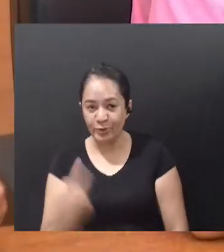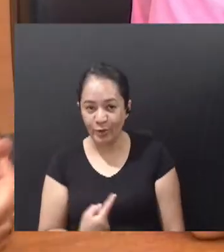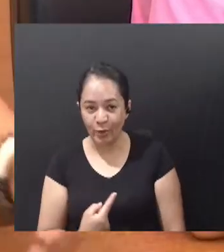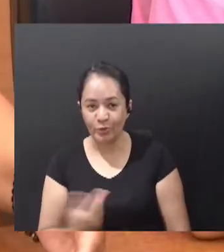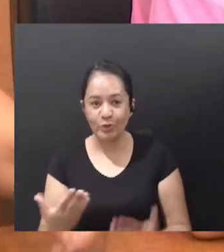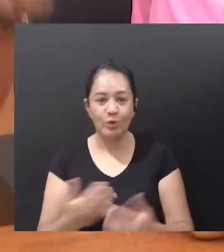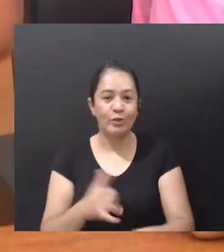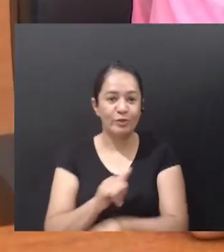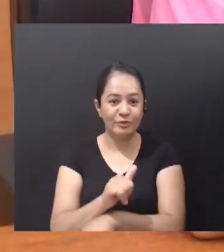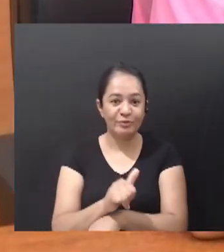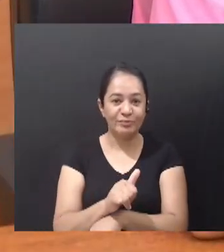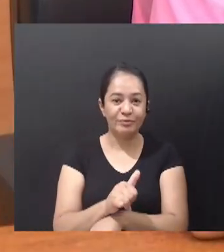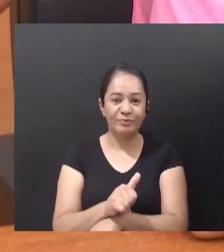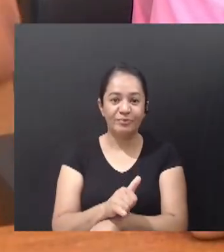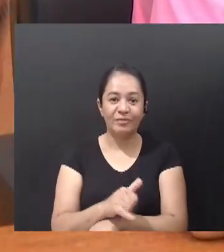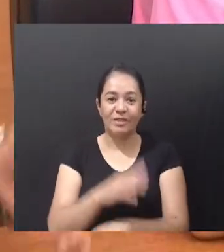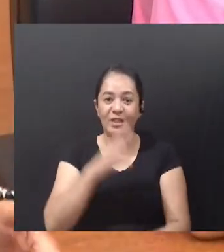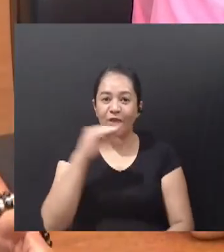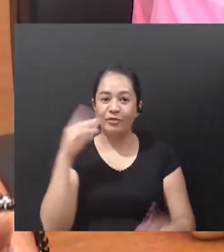era funcionário dela, inclusive.